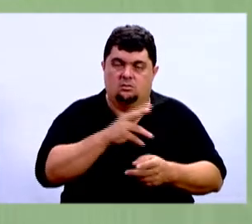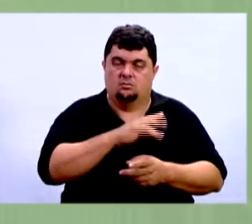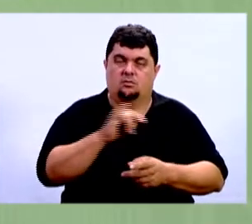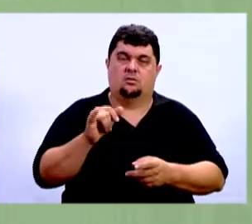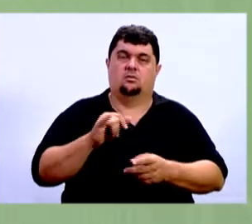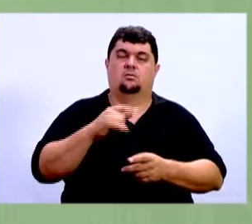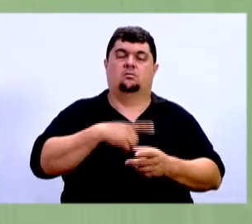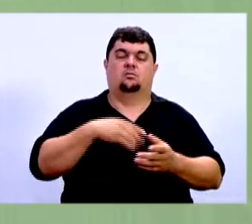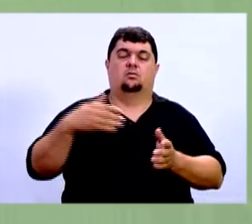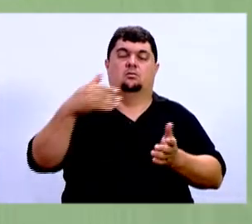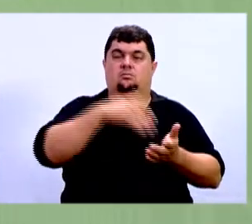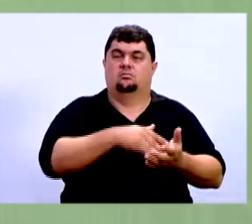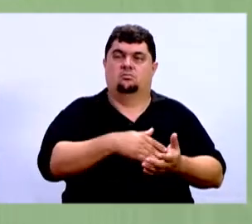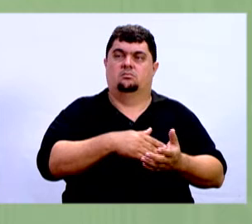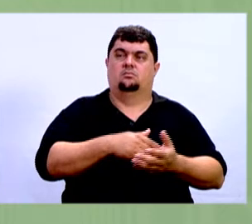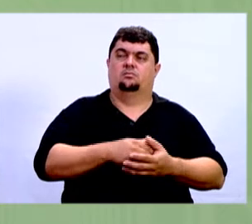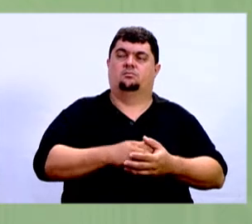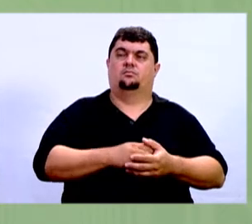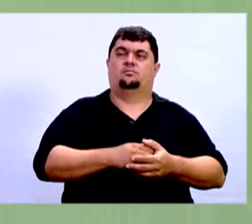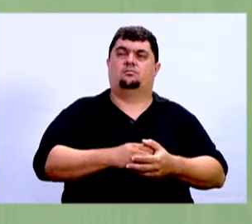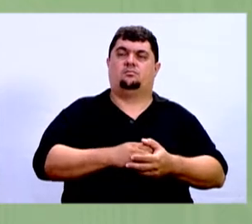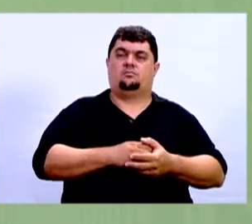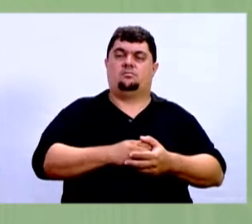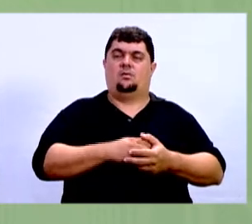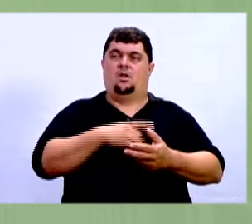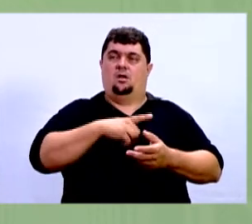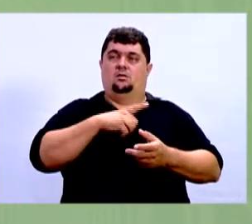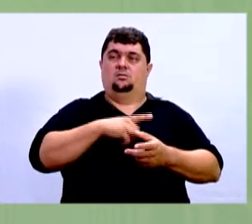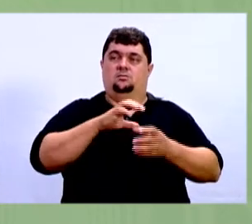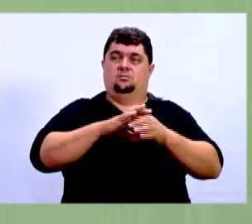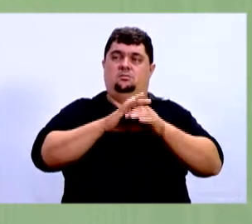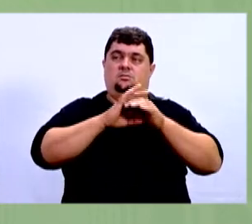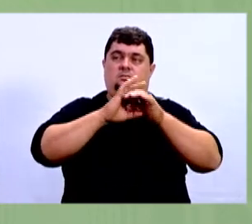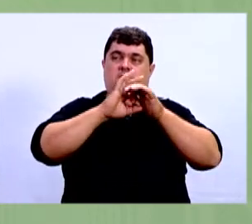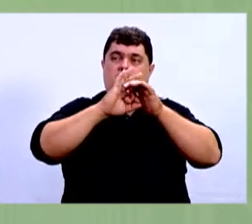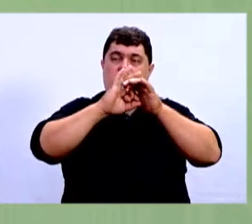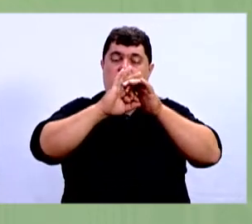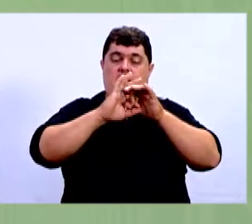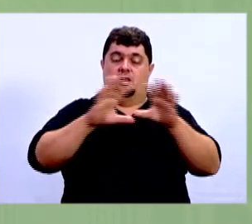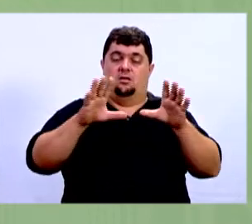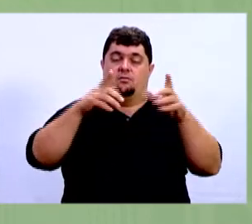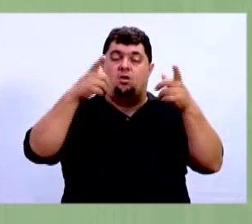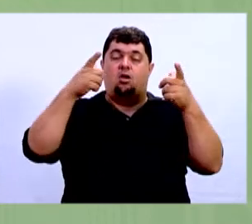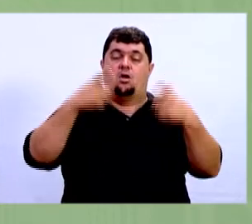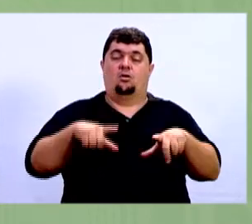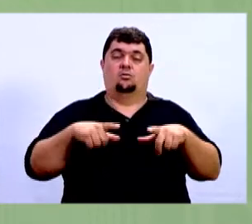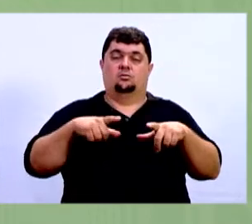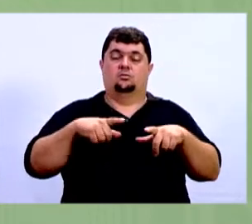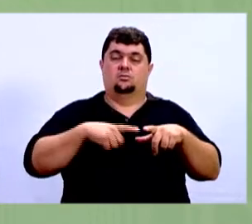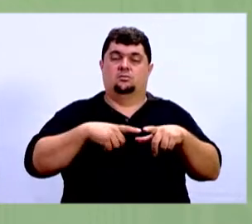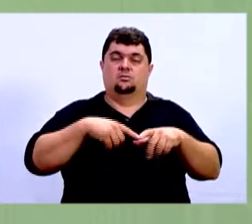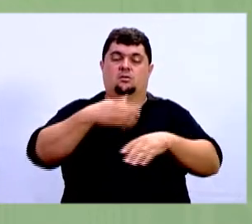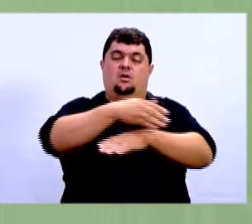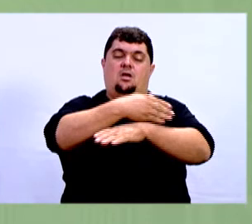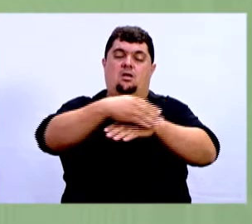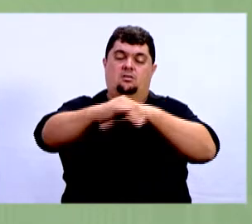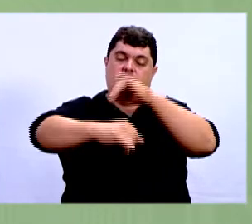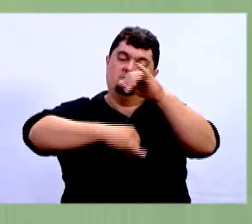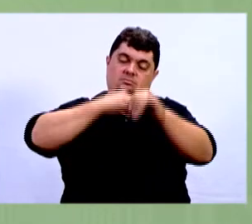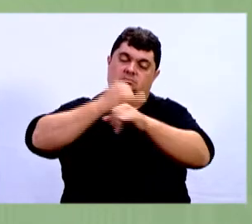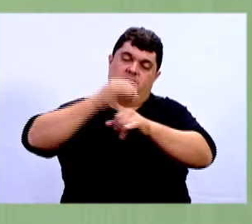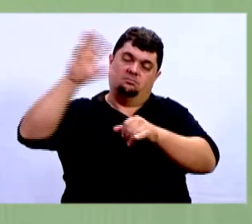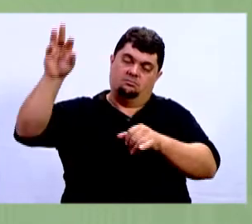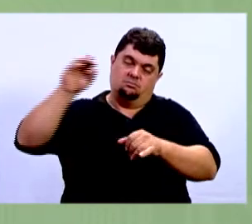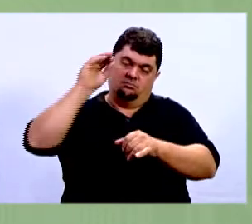fim você deve colocar esse detalhe, disponível em... Aí vai colocar o endereço que você achou aquele